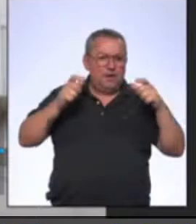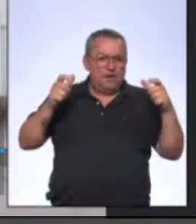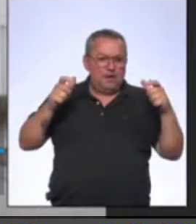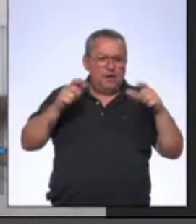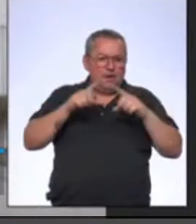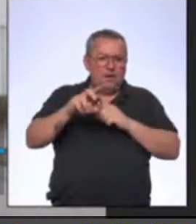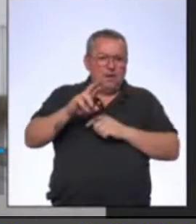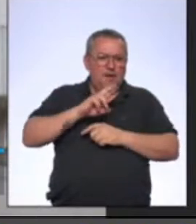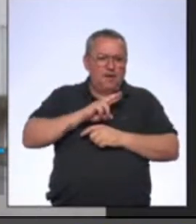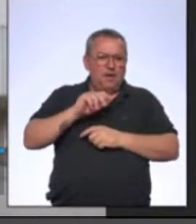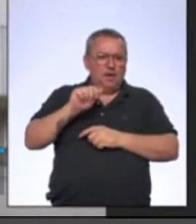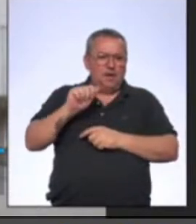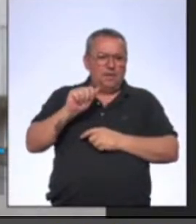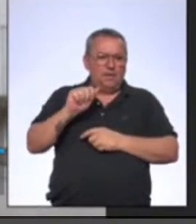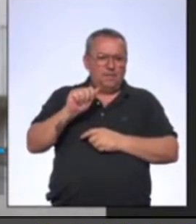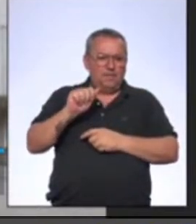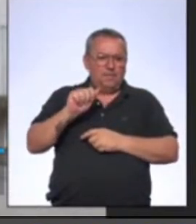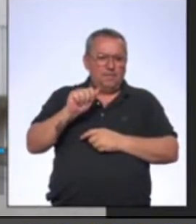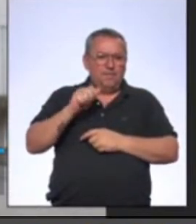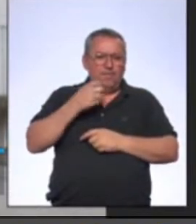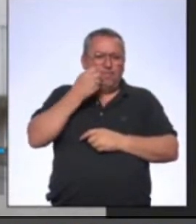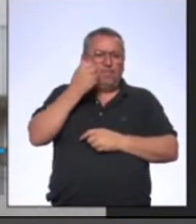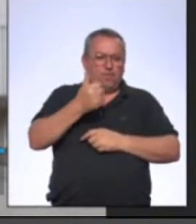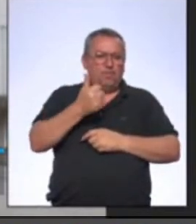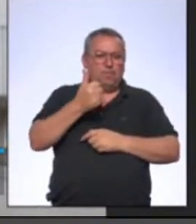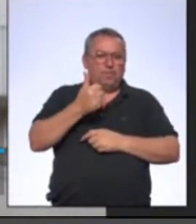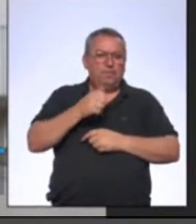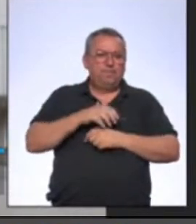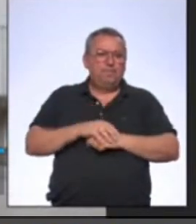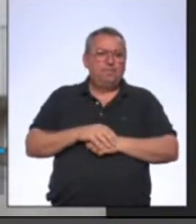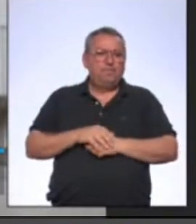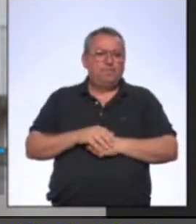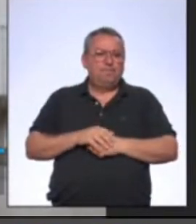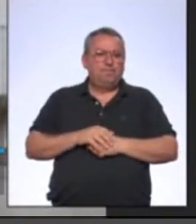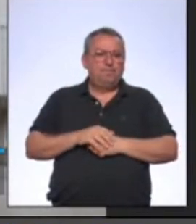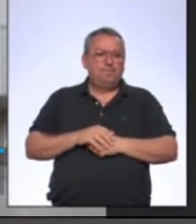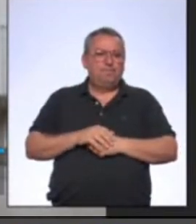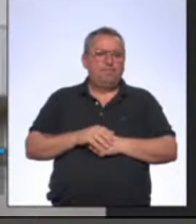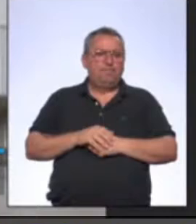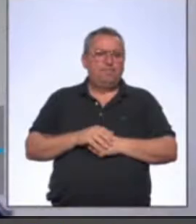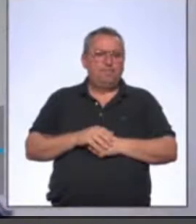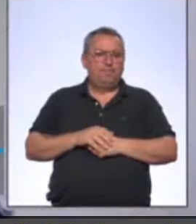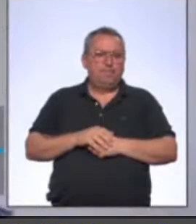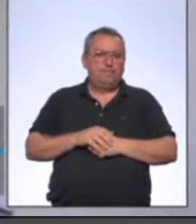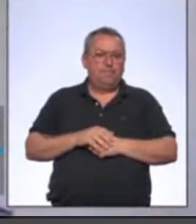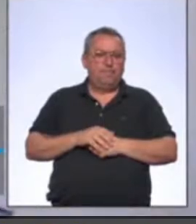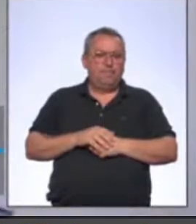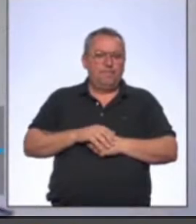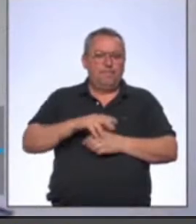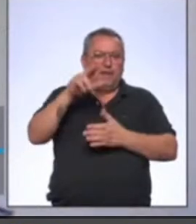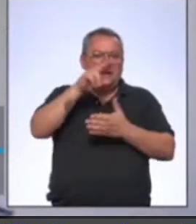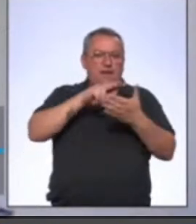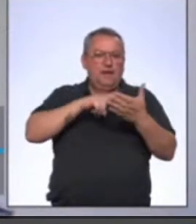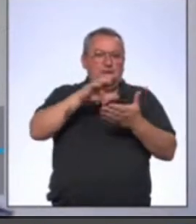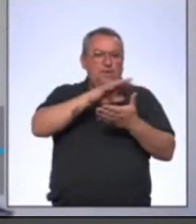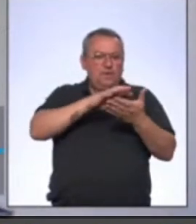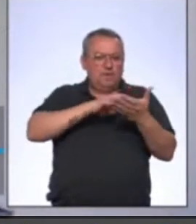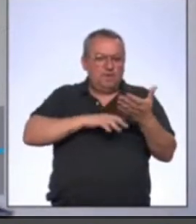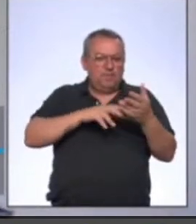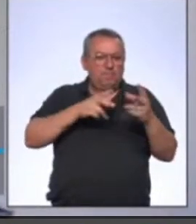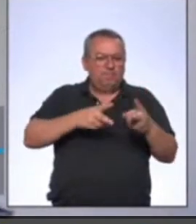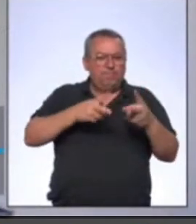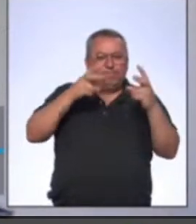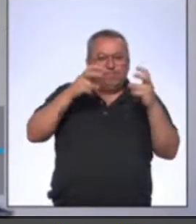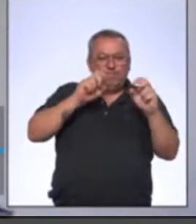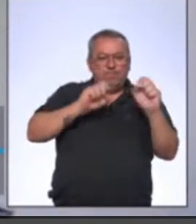maioria respondeu A. Então, eles foram bem nessa questão. Foram bem. Lendo o texto, tu vai perceber lá